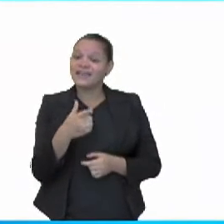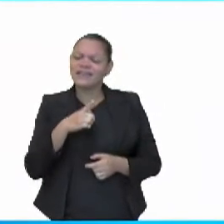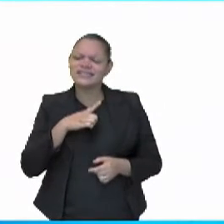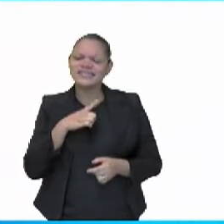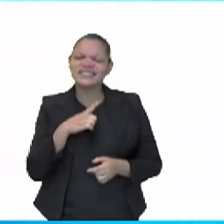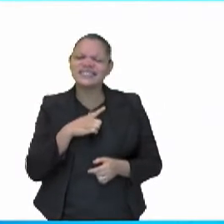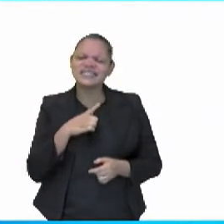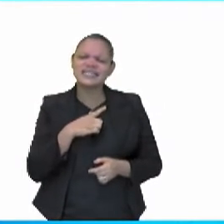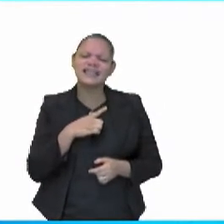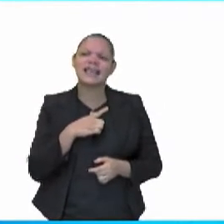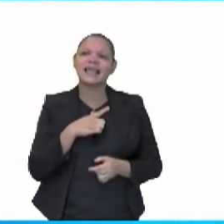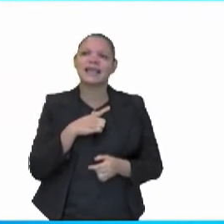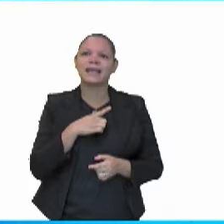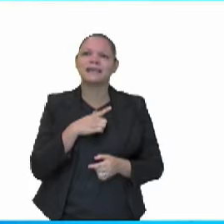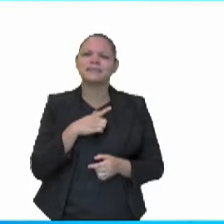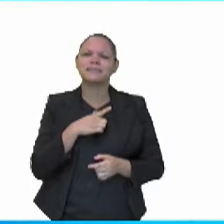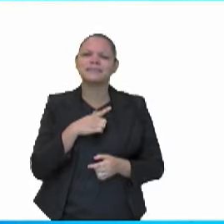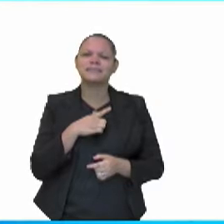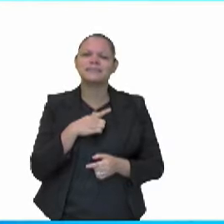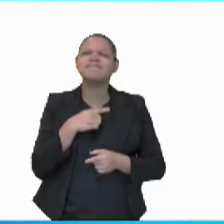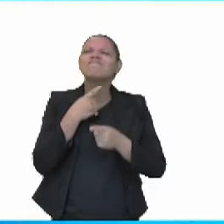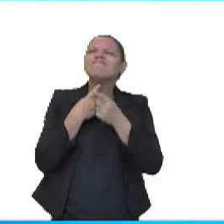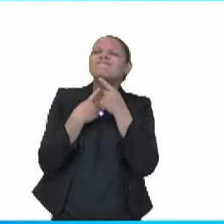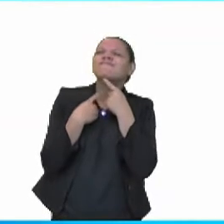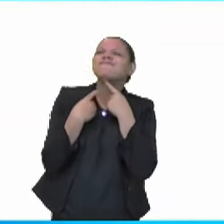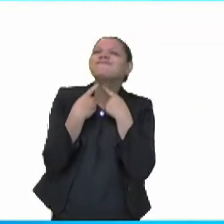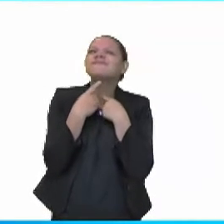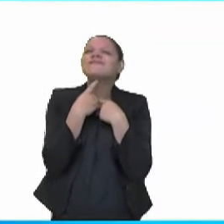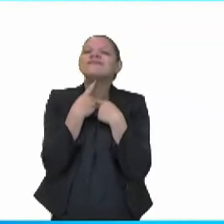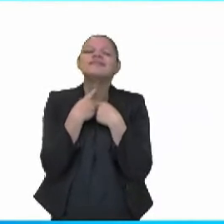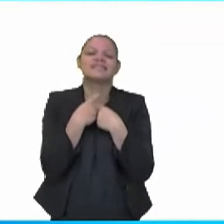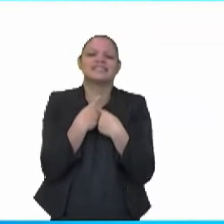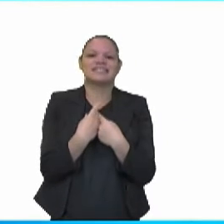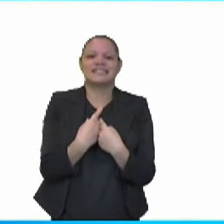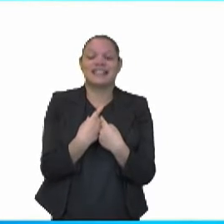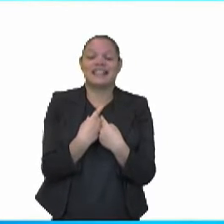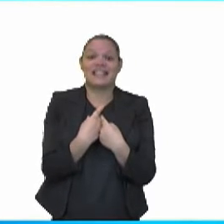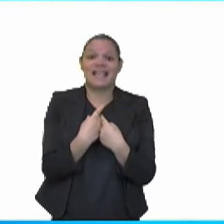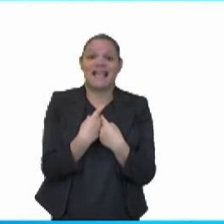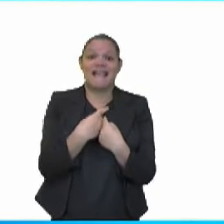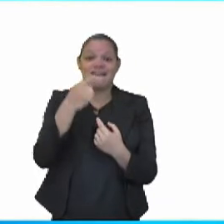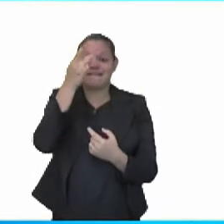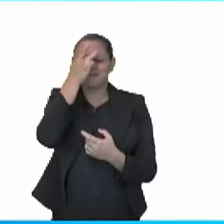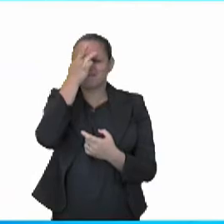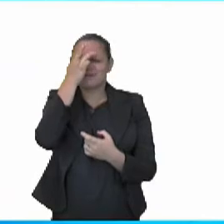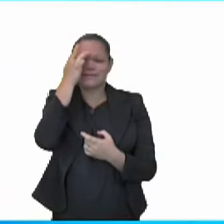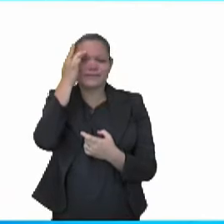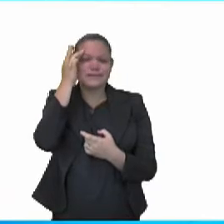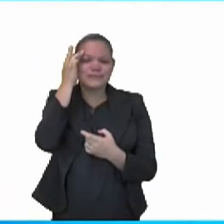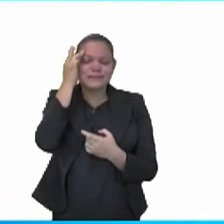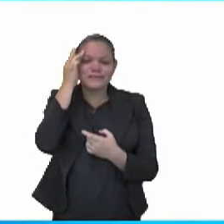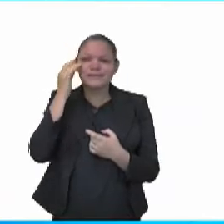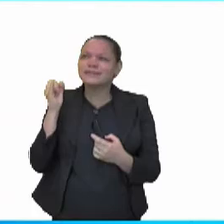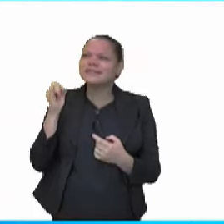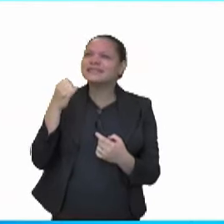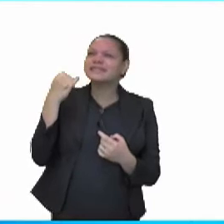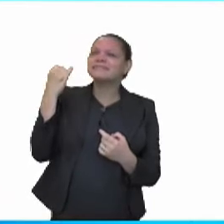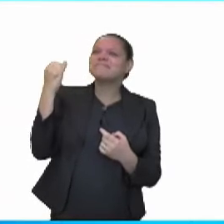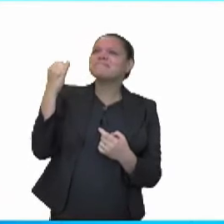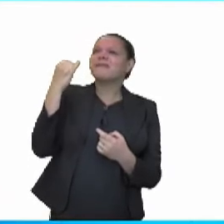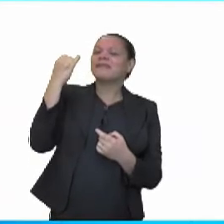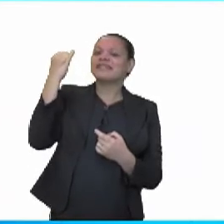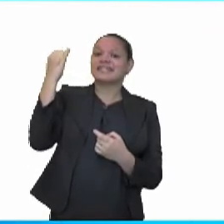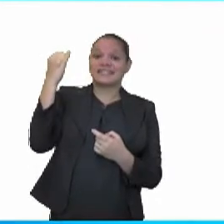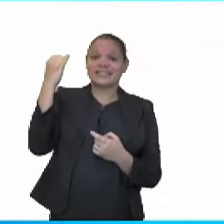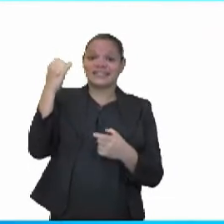influências, né? E quais são os compositores, quais são os profissionais que te influenciam? Ah, tem